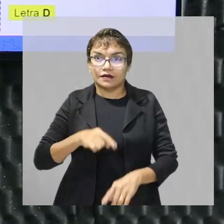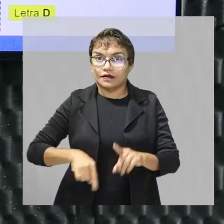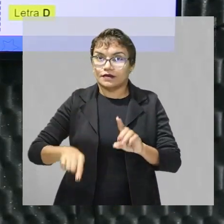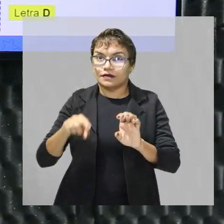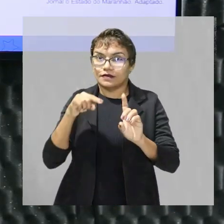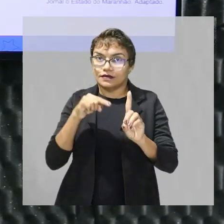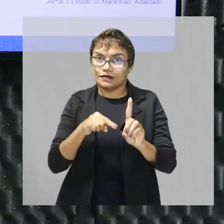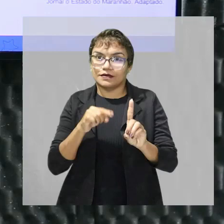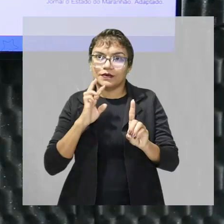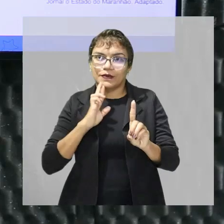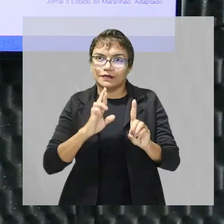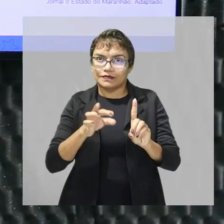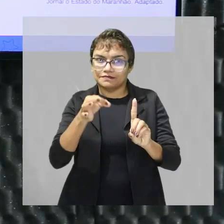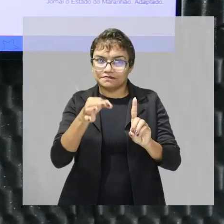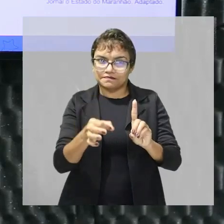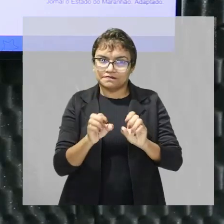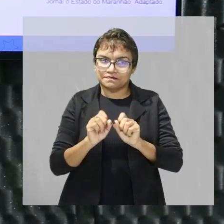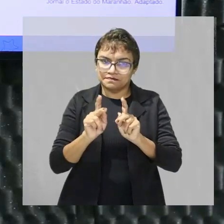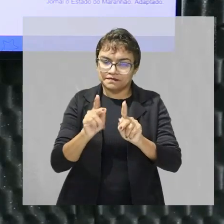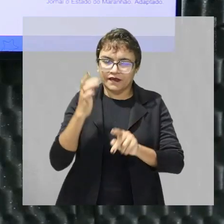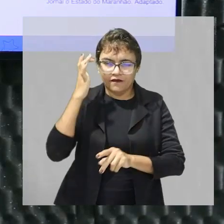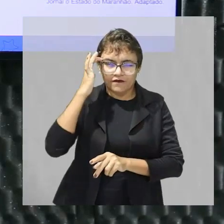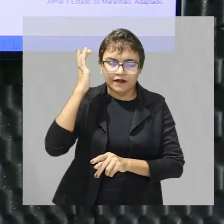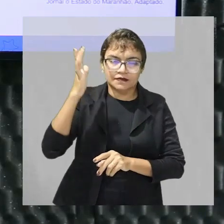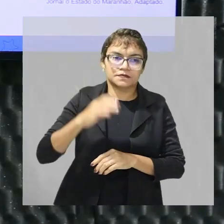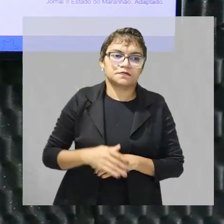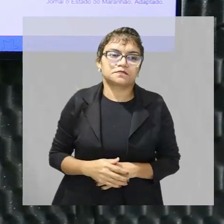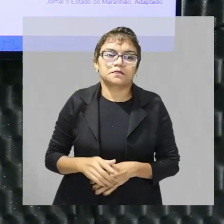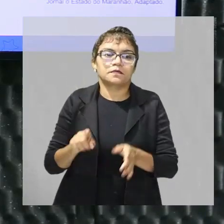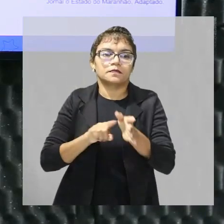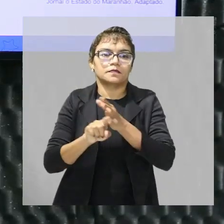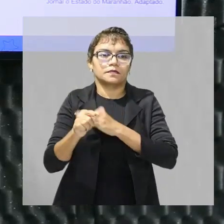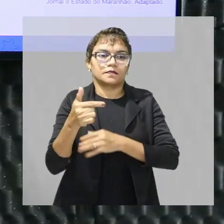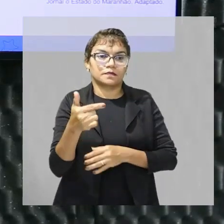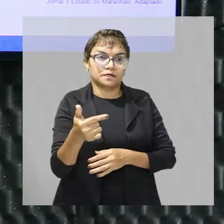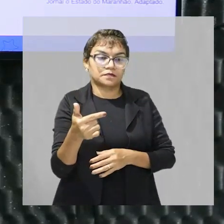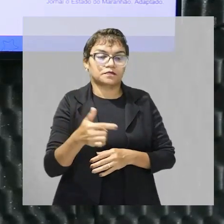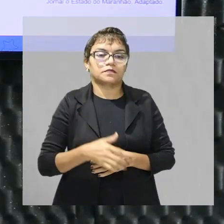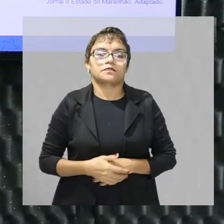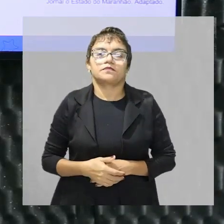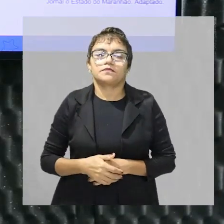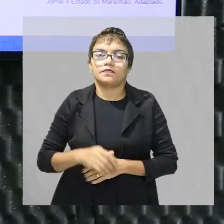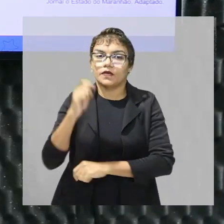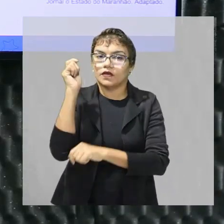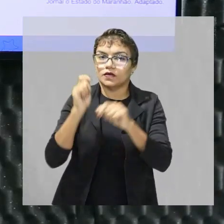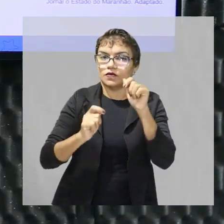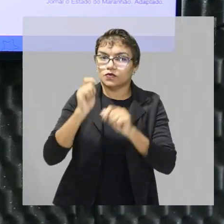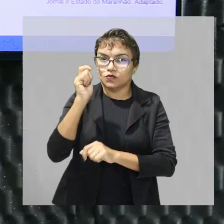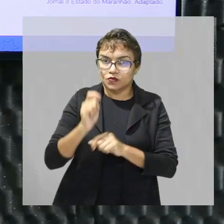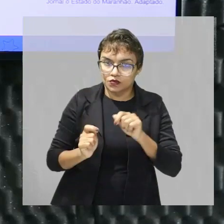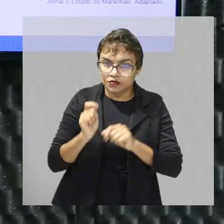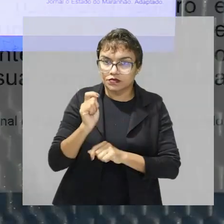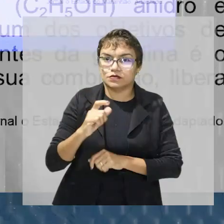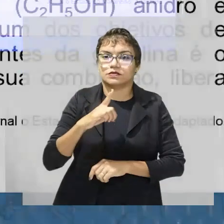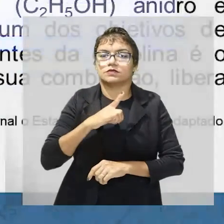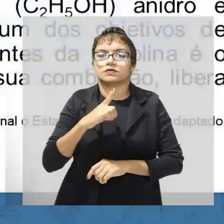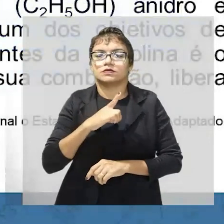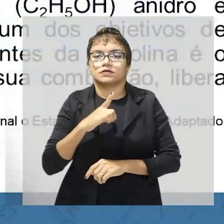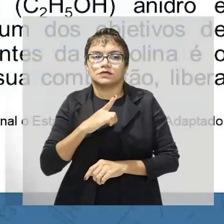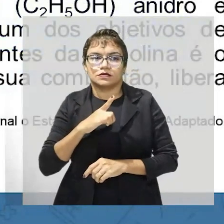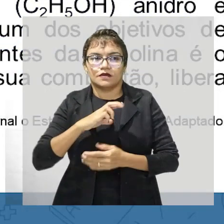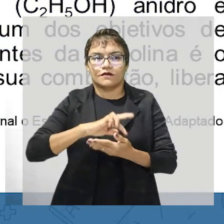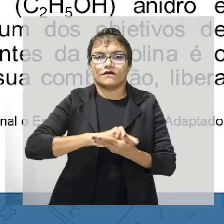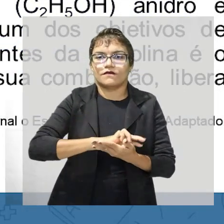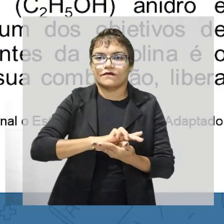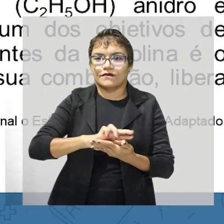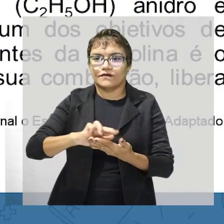turminha? Fácil, né? Questão número 2. A indústria sucroalcooleira,